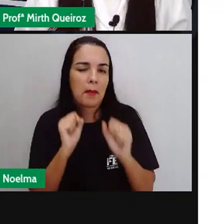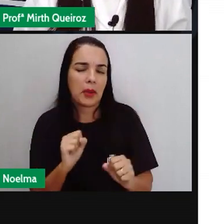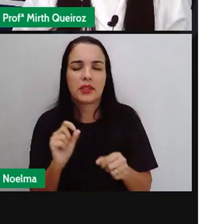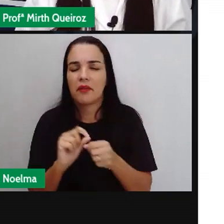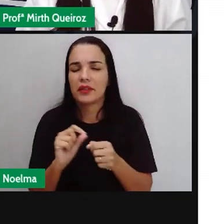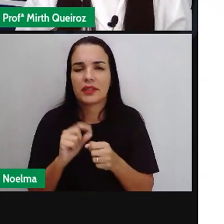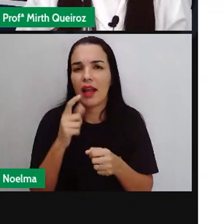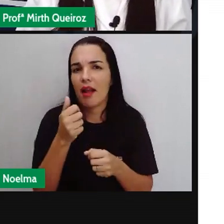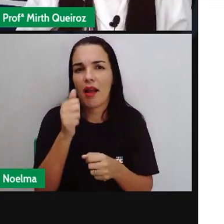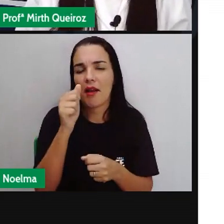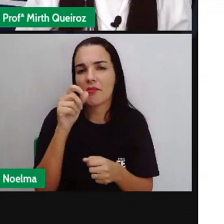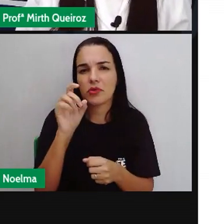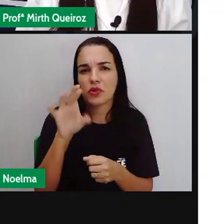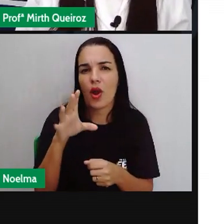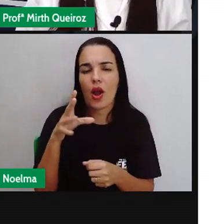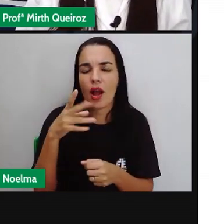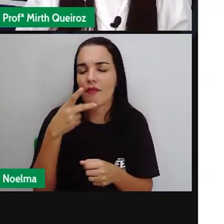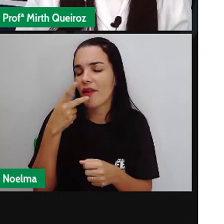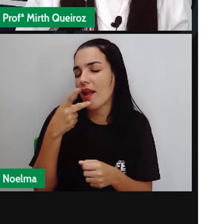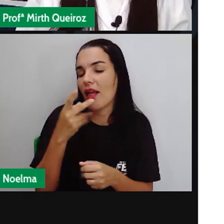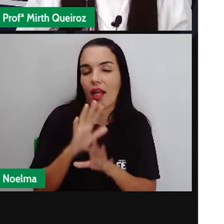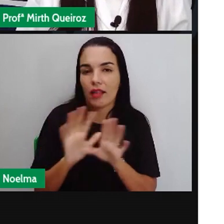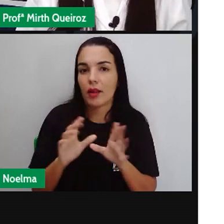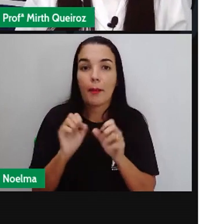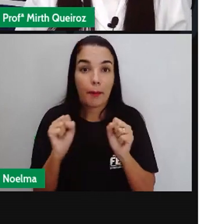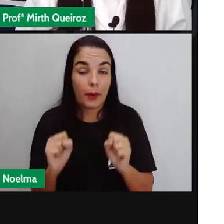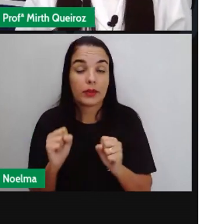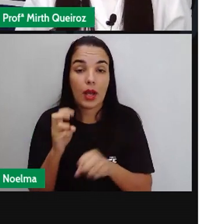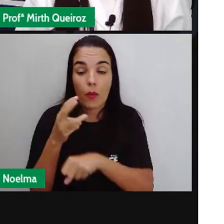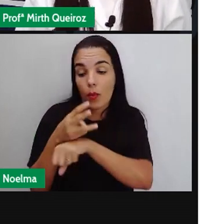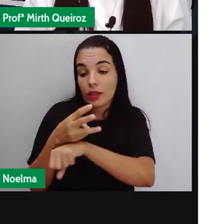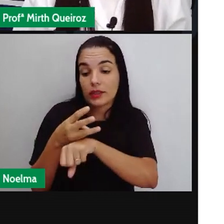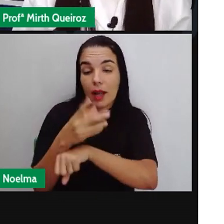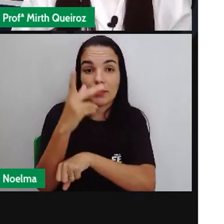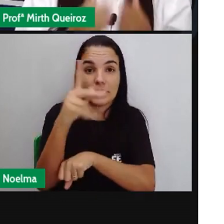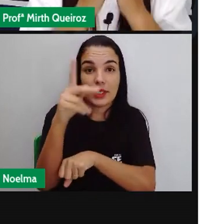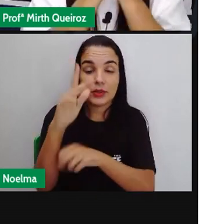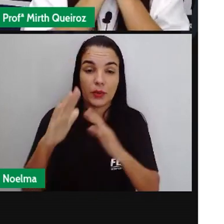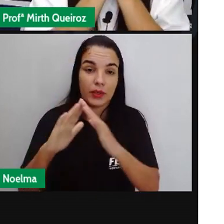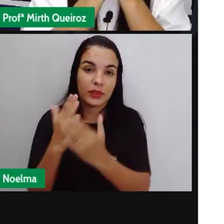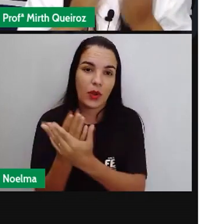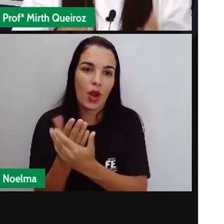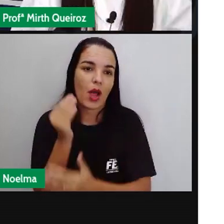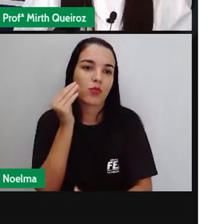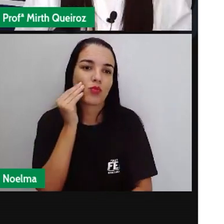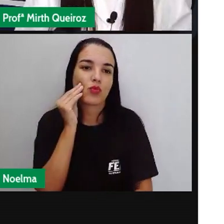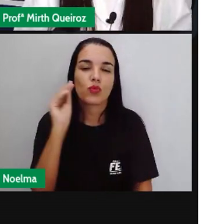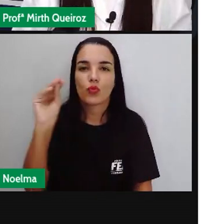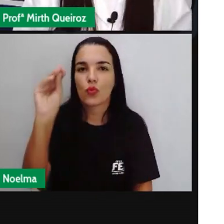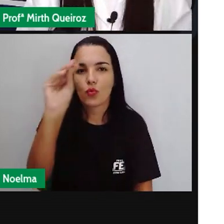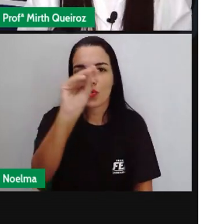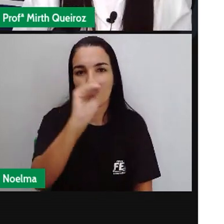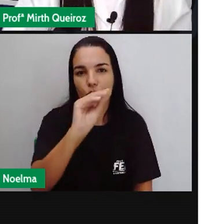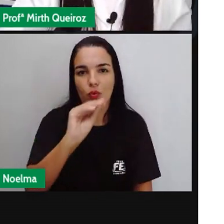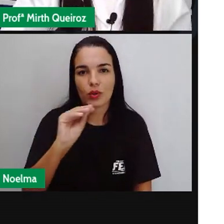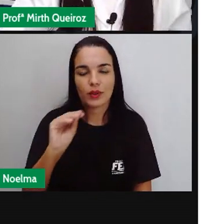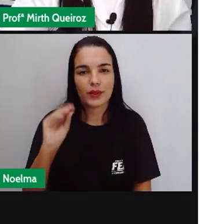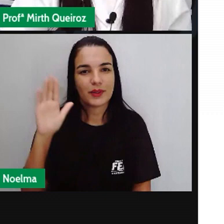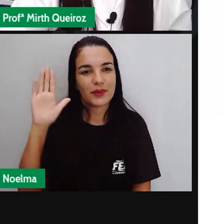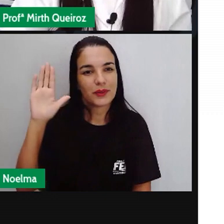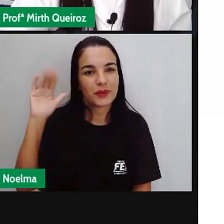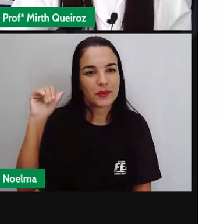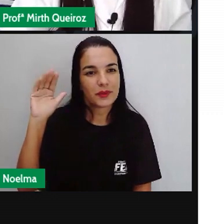áudio, mande aí no grupo do WhatsApp da sua escola, certo? Um beijinho no coração de cada um de